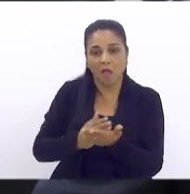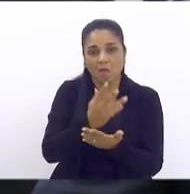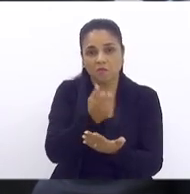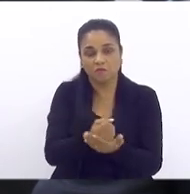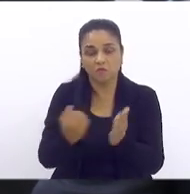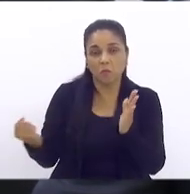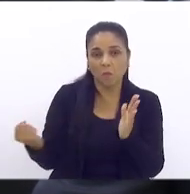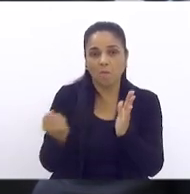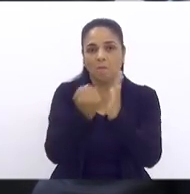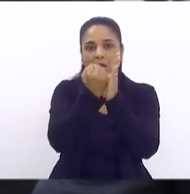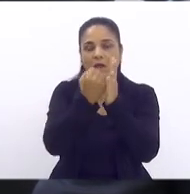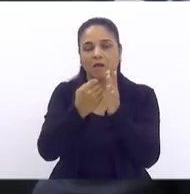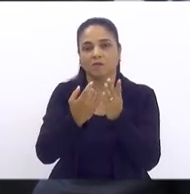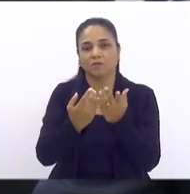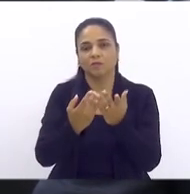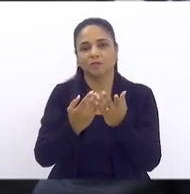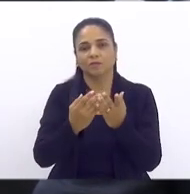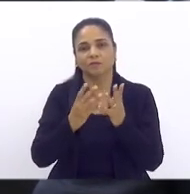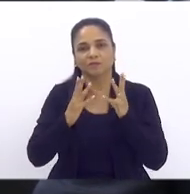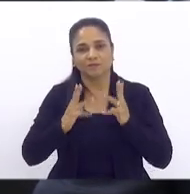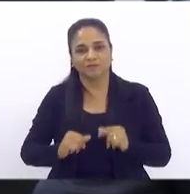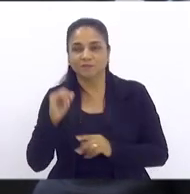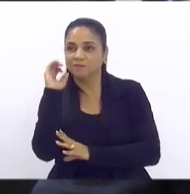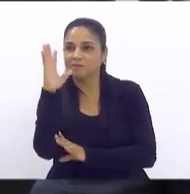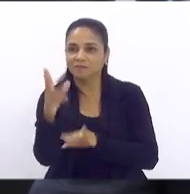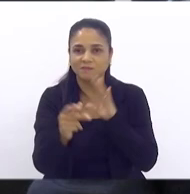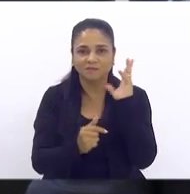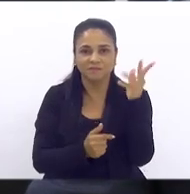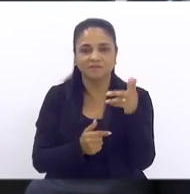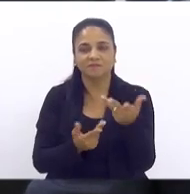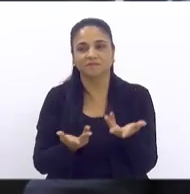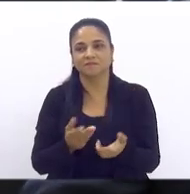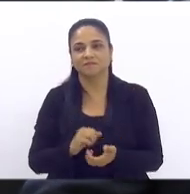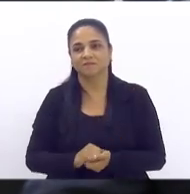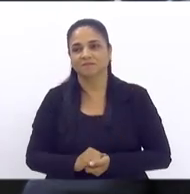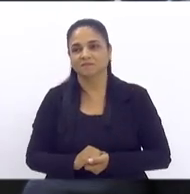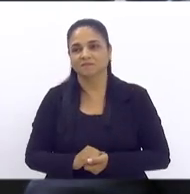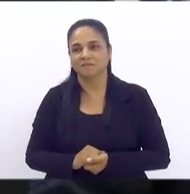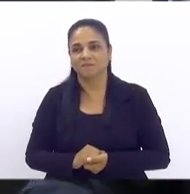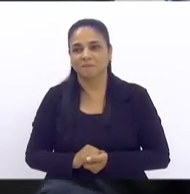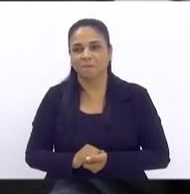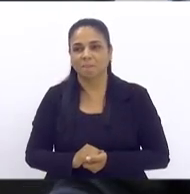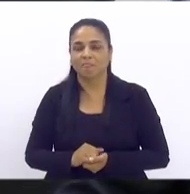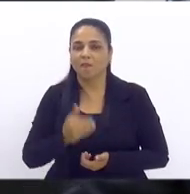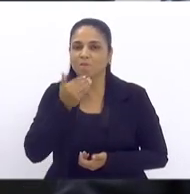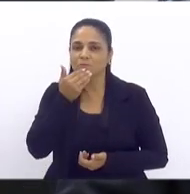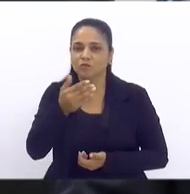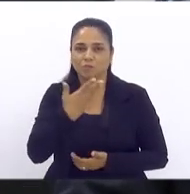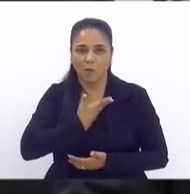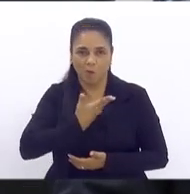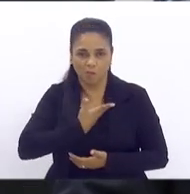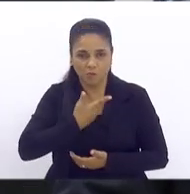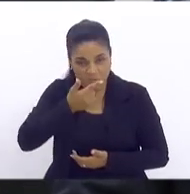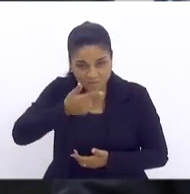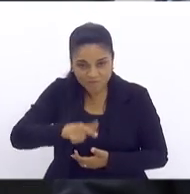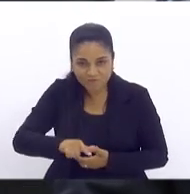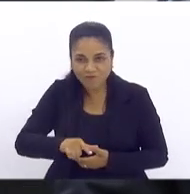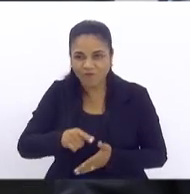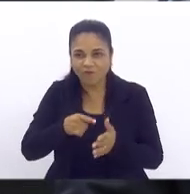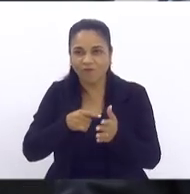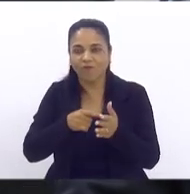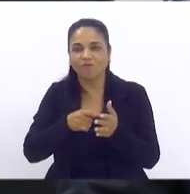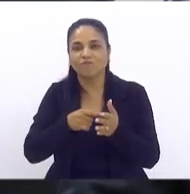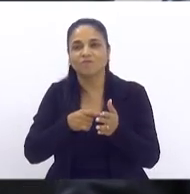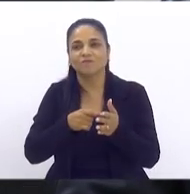do saneamento ambiental que não existia. Eu só gostaria de pedir ao meu amigo lá, mais uma vez, lá,